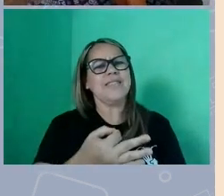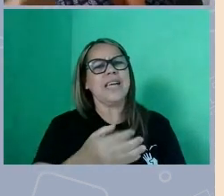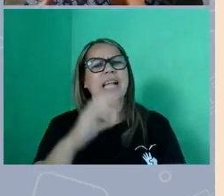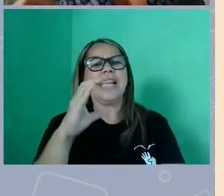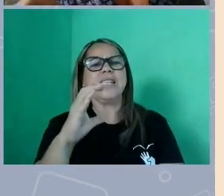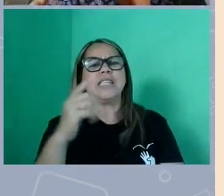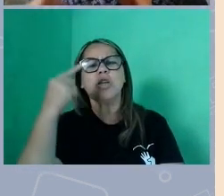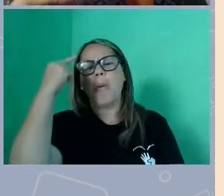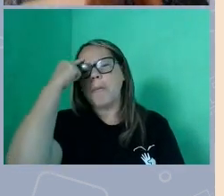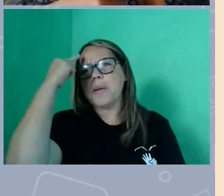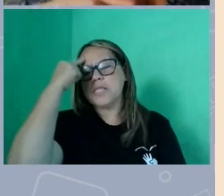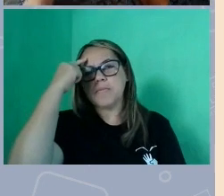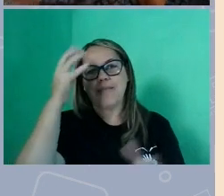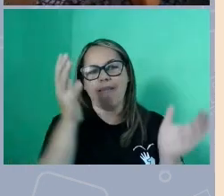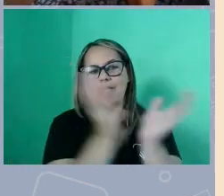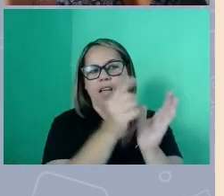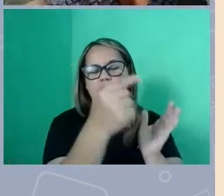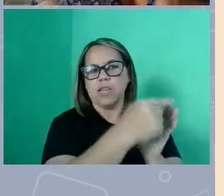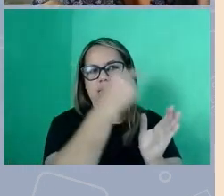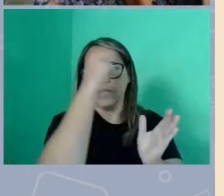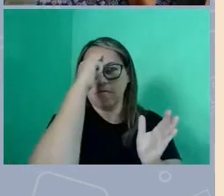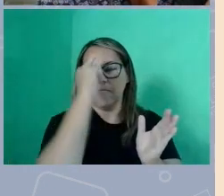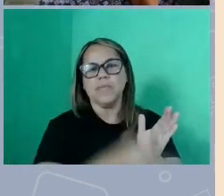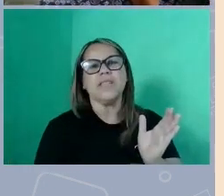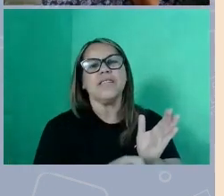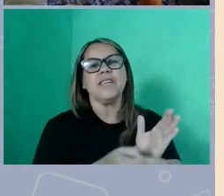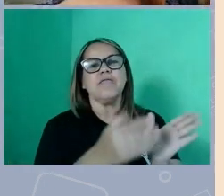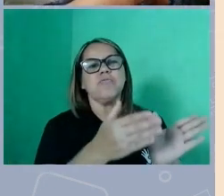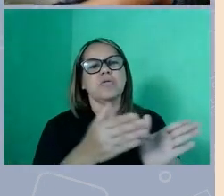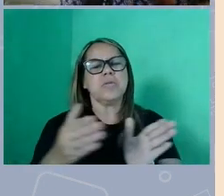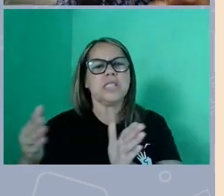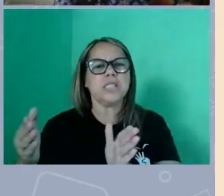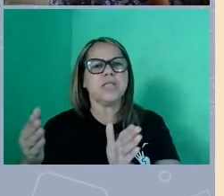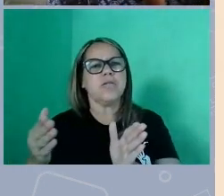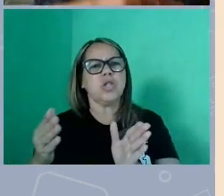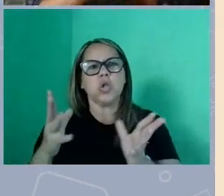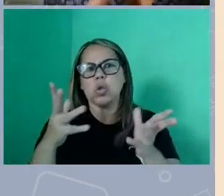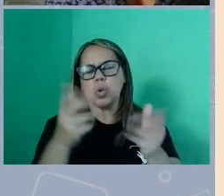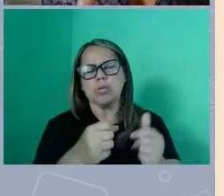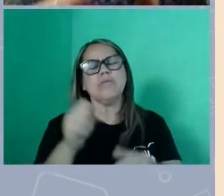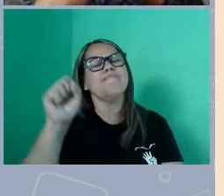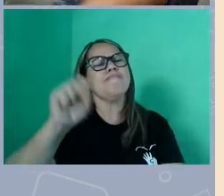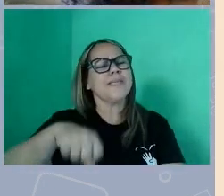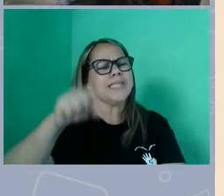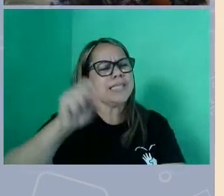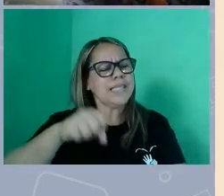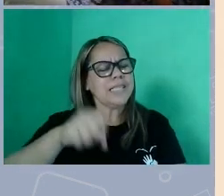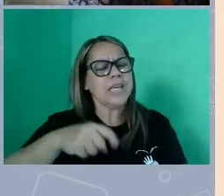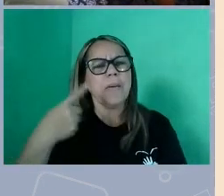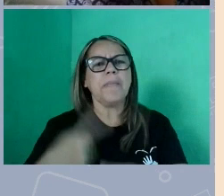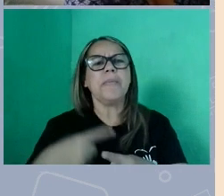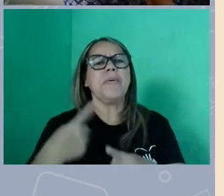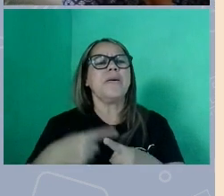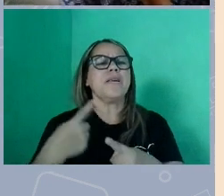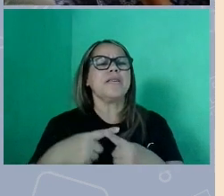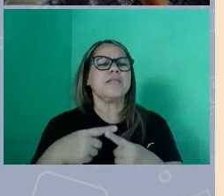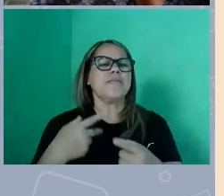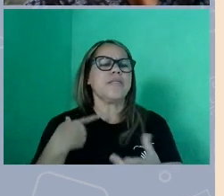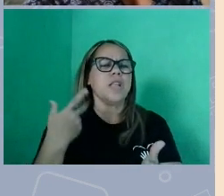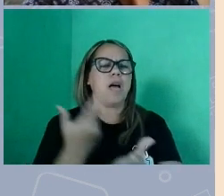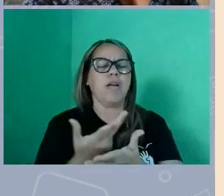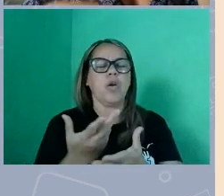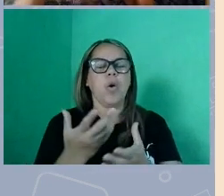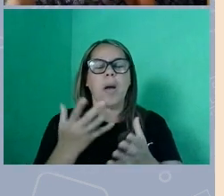pensamentos da classe dominante são também em todas as épocas os pensamentos dominantes a gente sabe que sim porque acaba havendo toda uma pressão